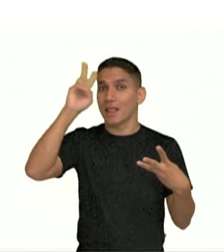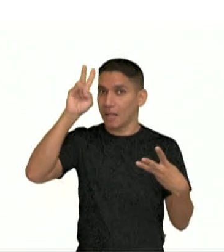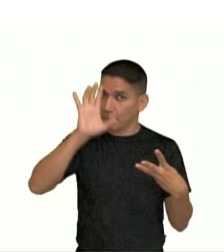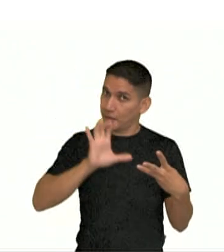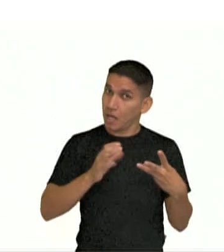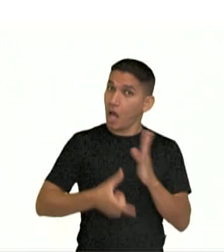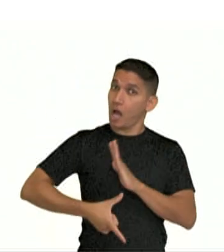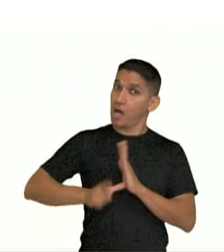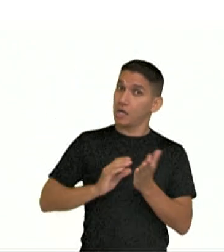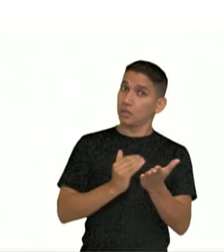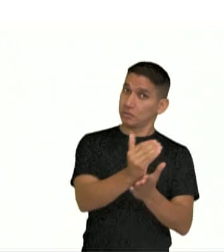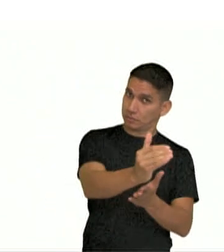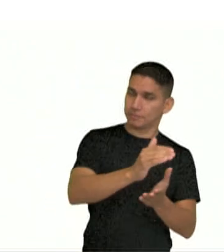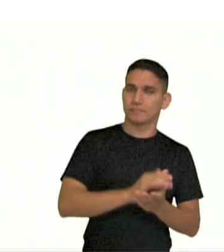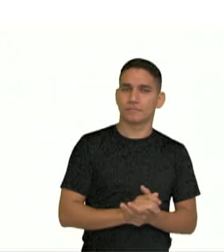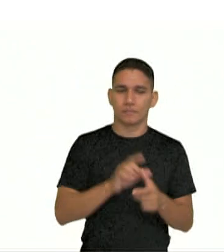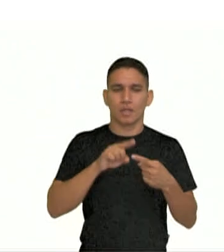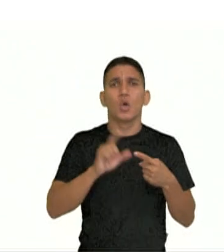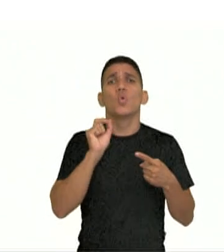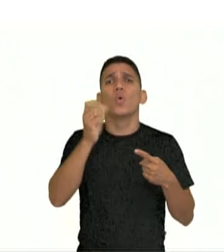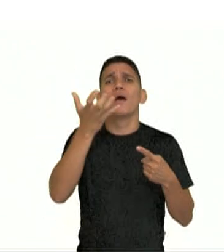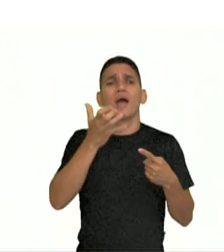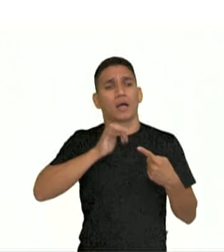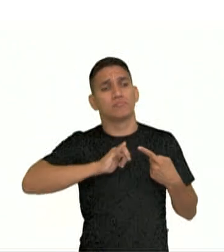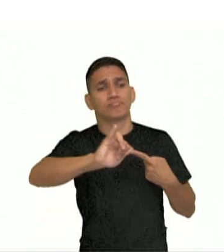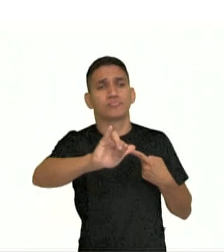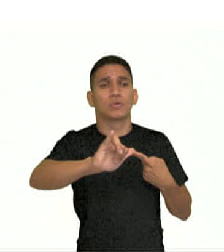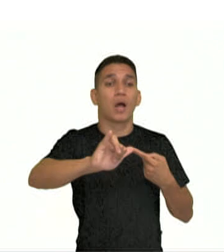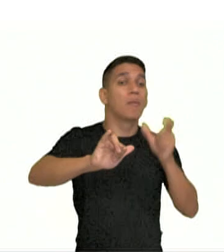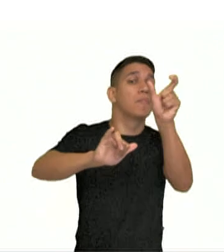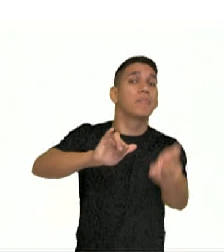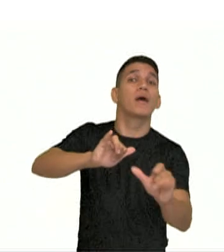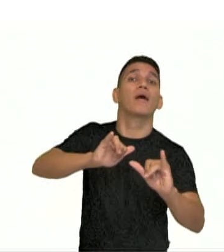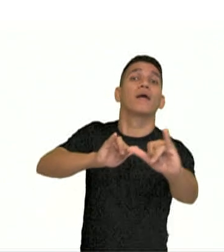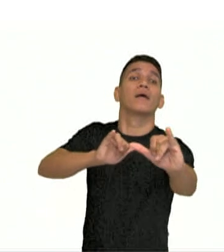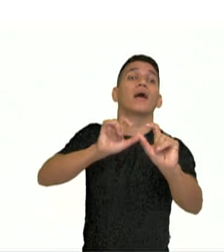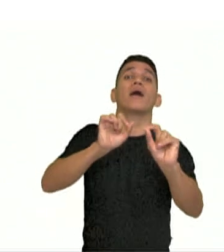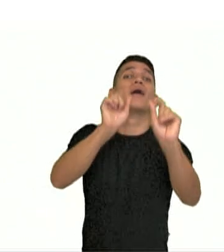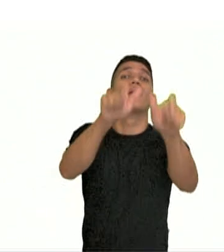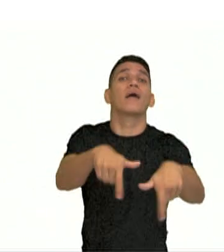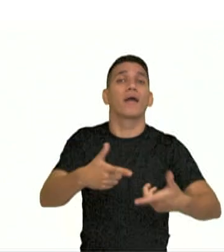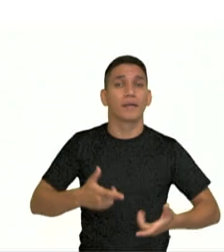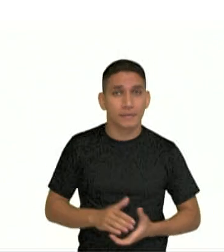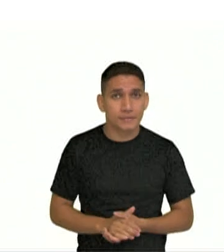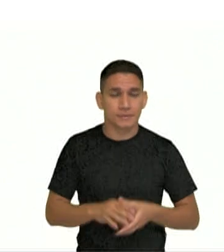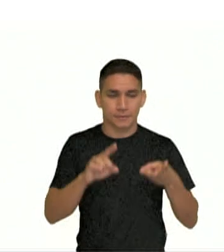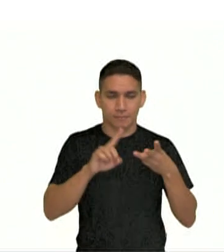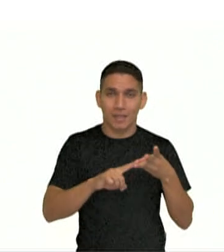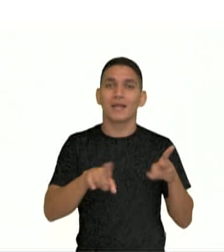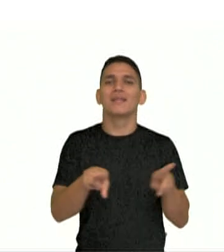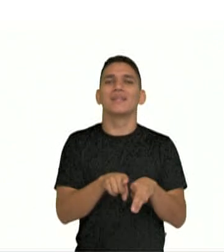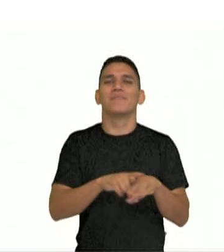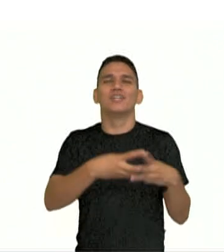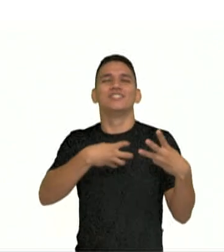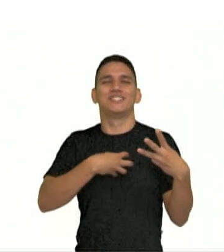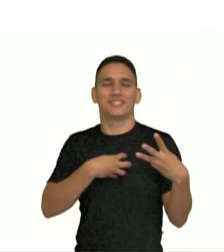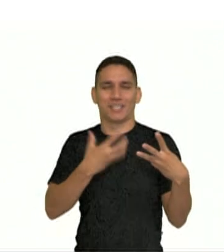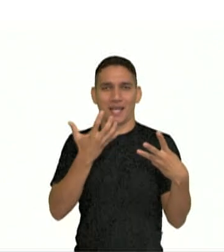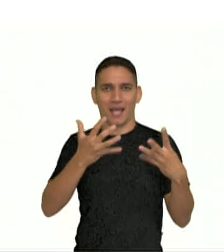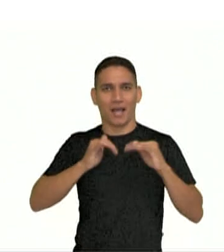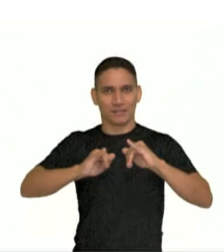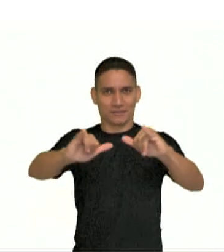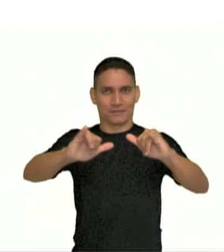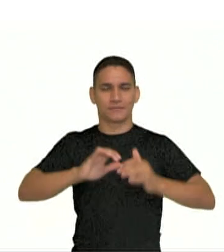início à produção. O que quer comunicar, para quem quer enviar a mensagem e a forma como deseja